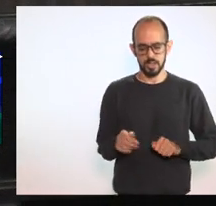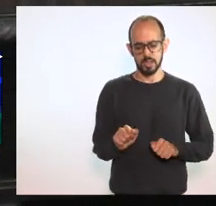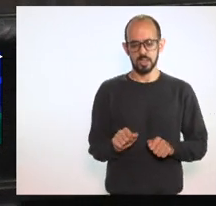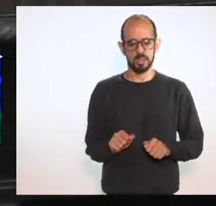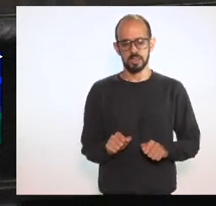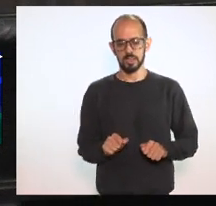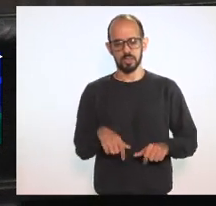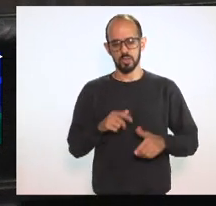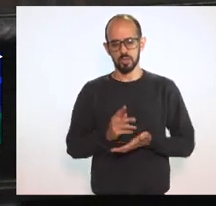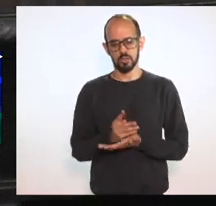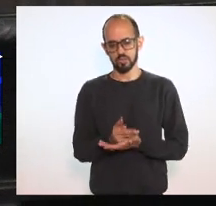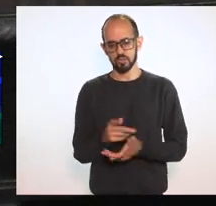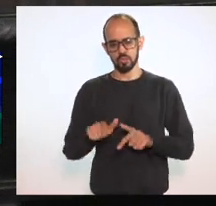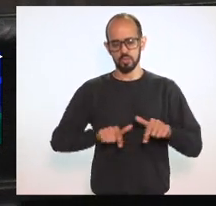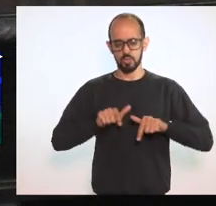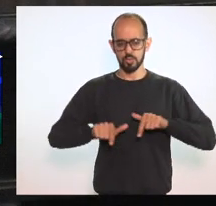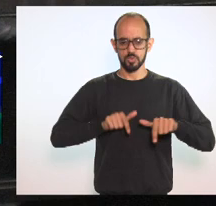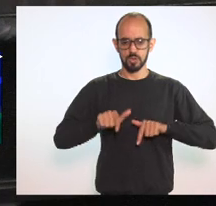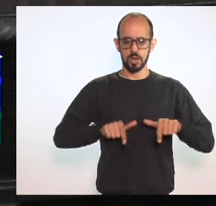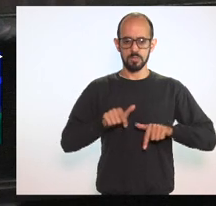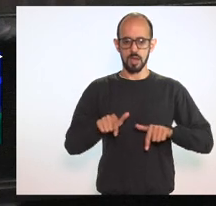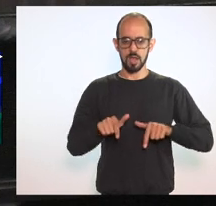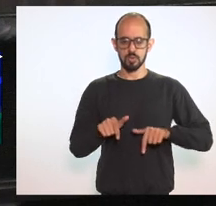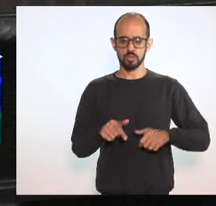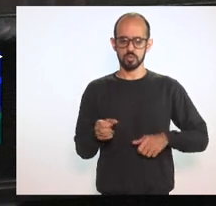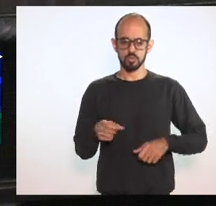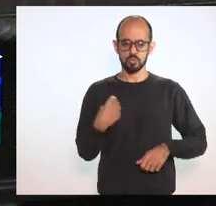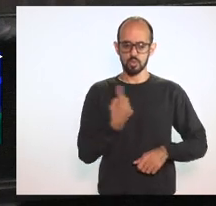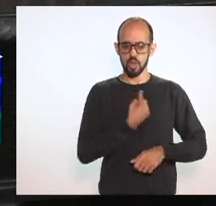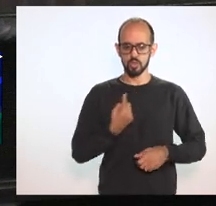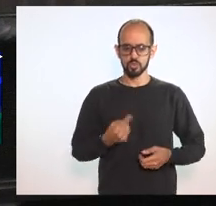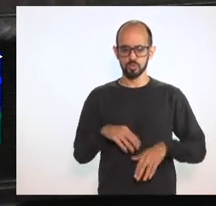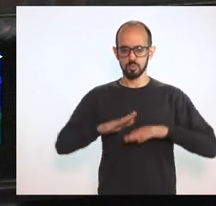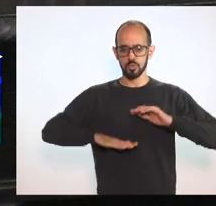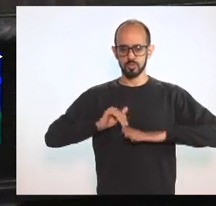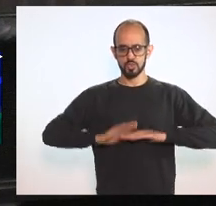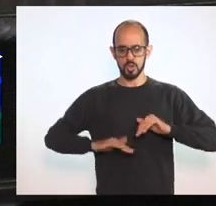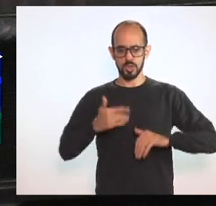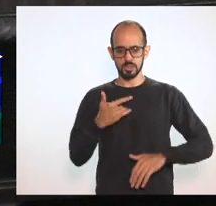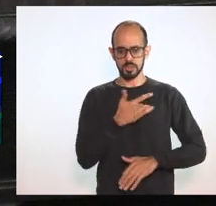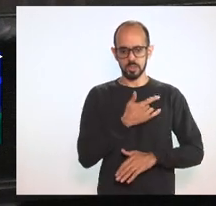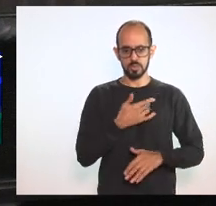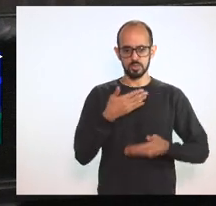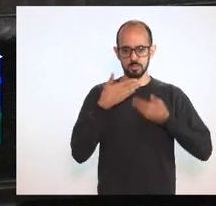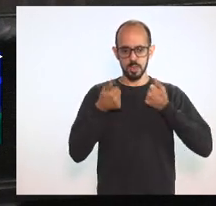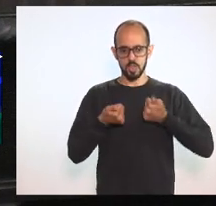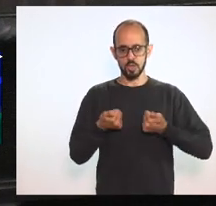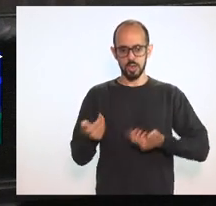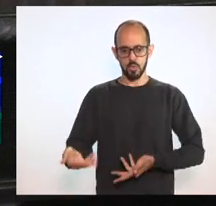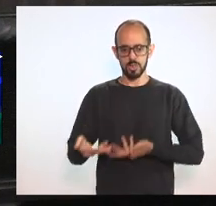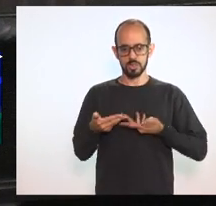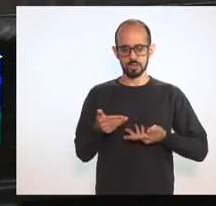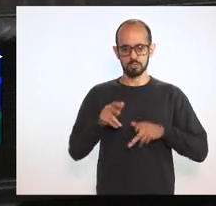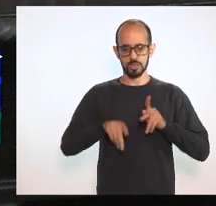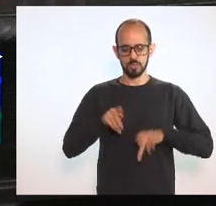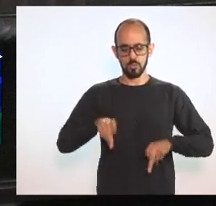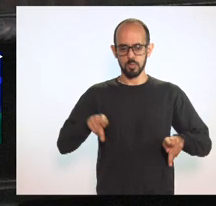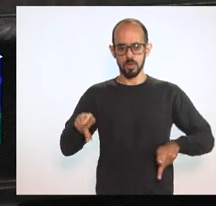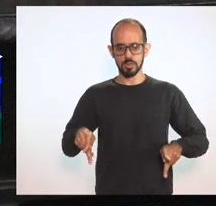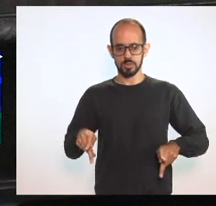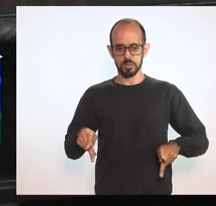condições do trabalho do dos nossos profissionais da Saúde a jogar o atendimento a nossa população